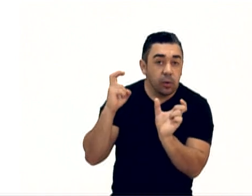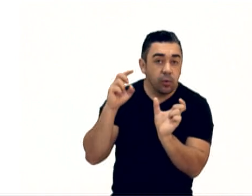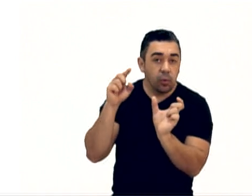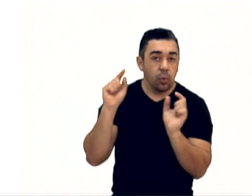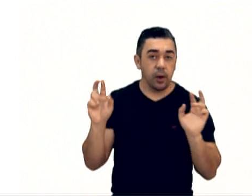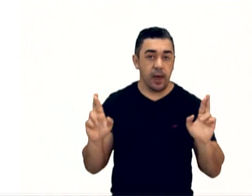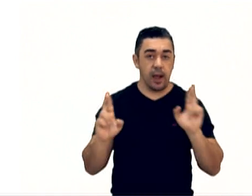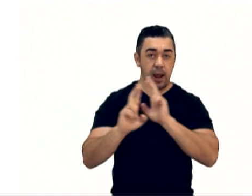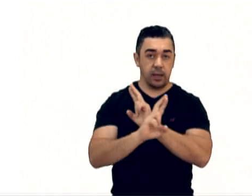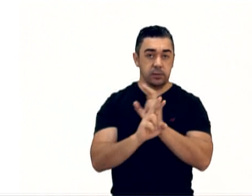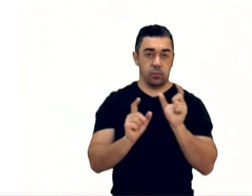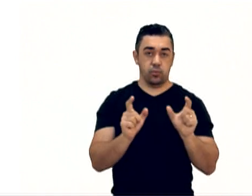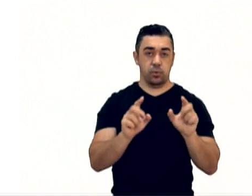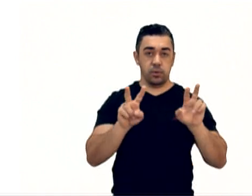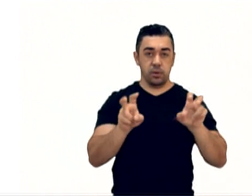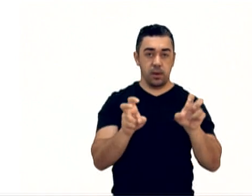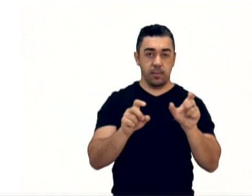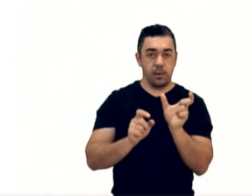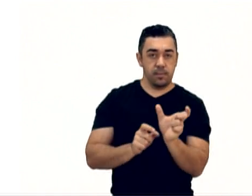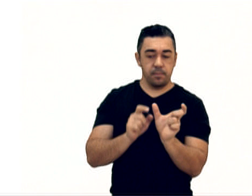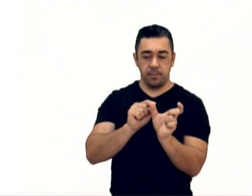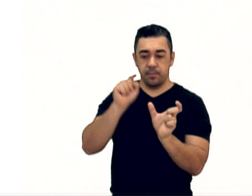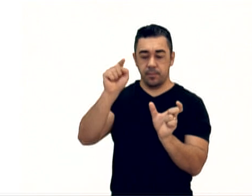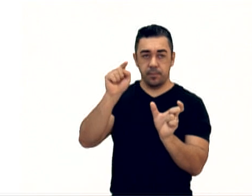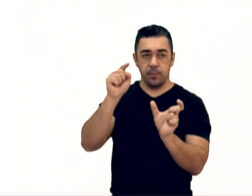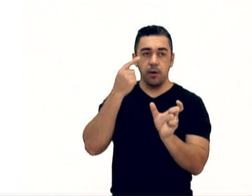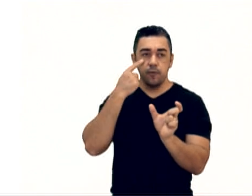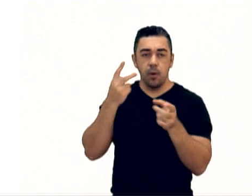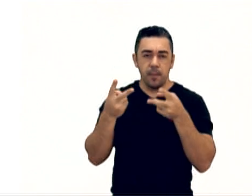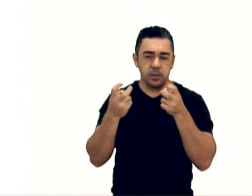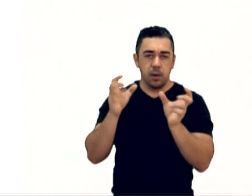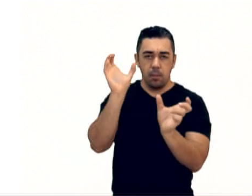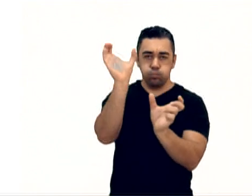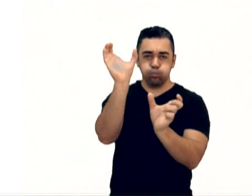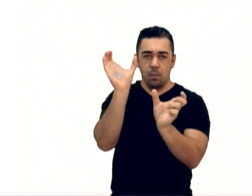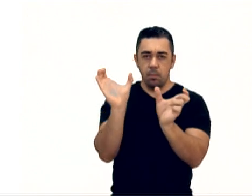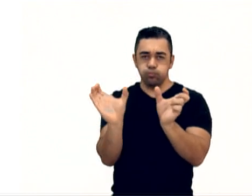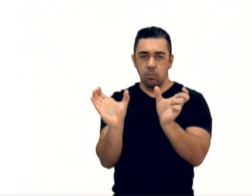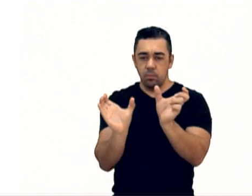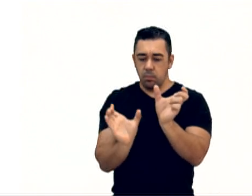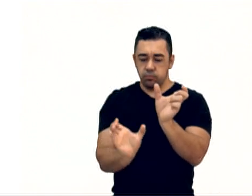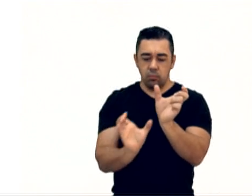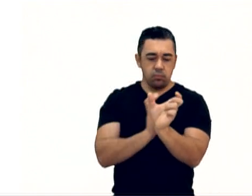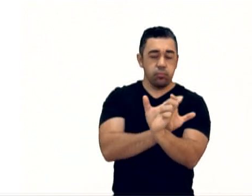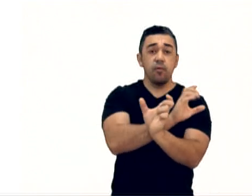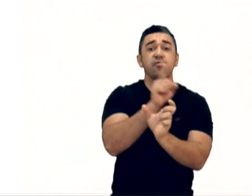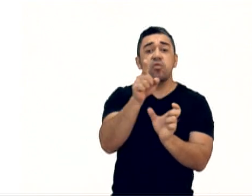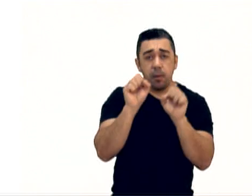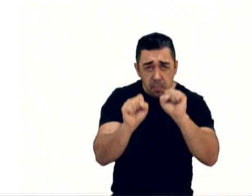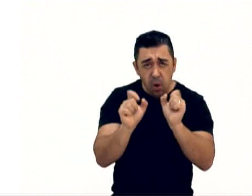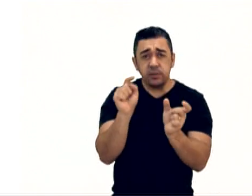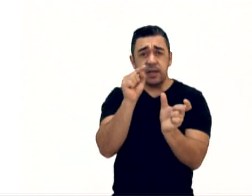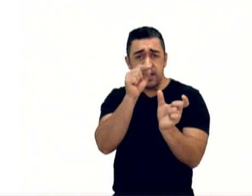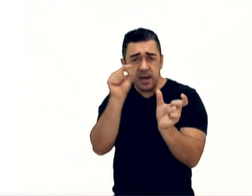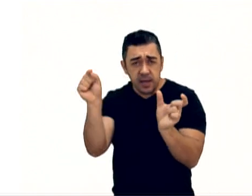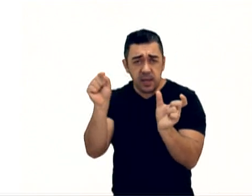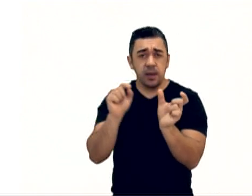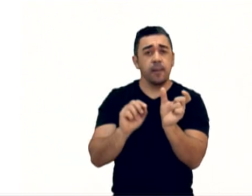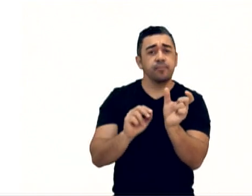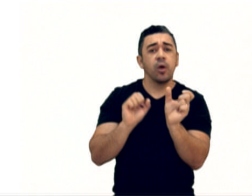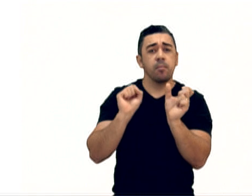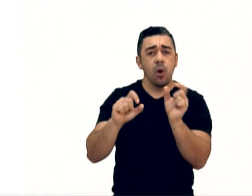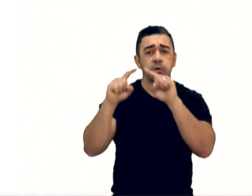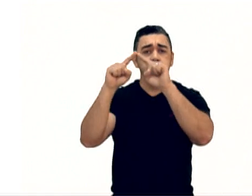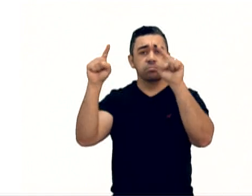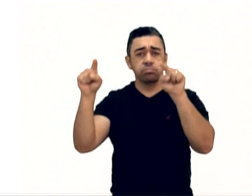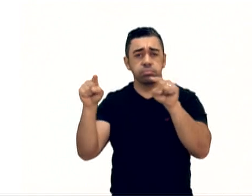a esse tema. Percebam ali que eu coloquei balões. Se você quiser fazer linhas, retângulos, fica a seu critério. E